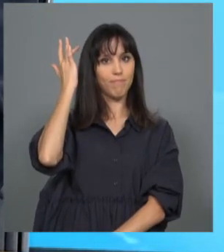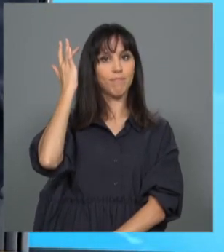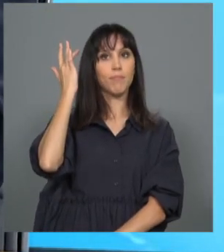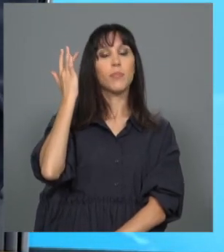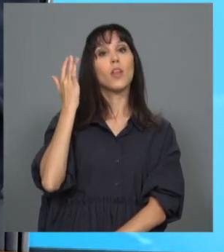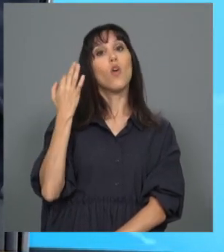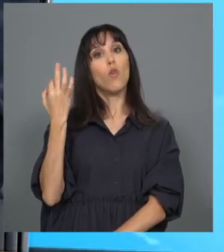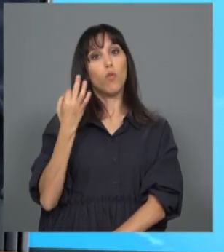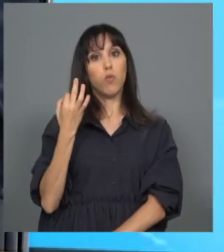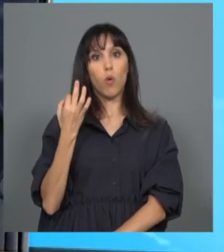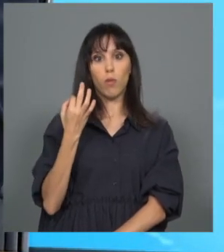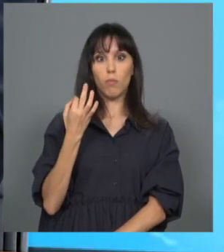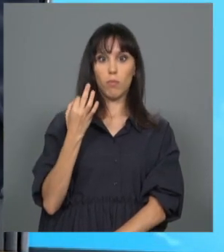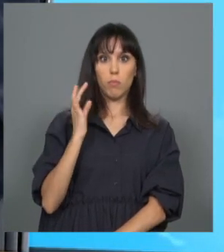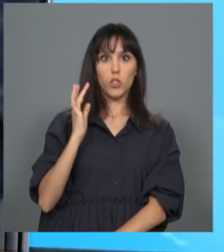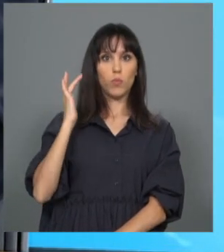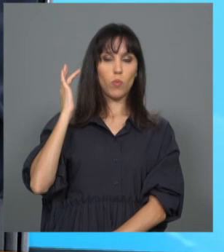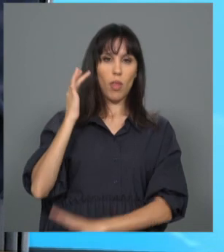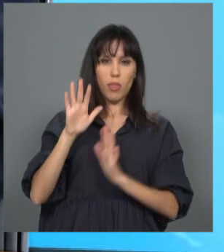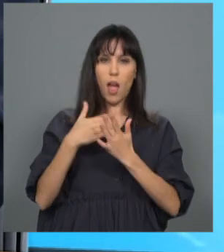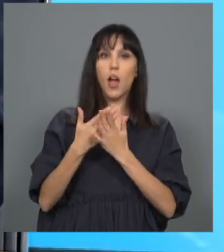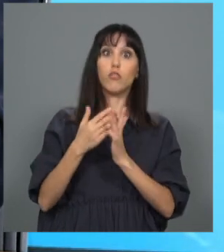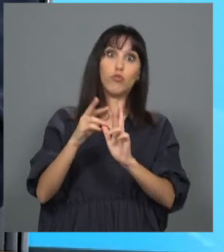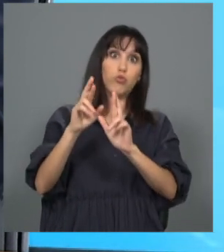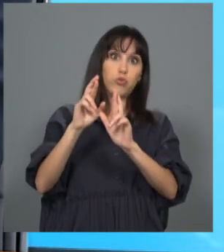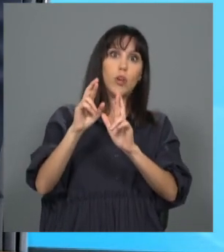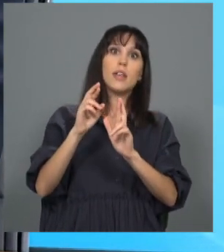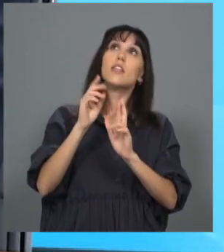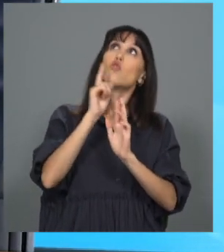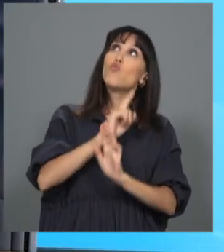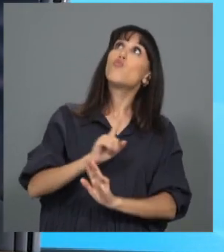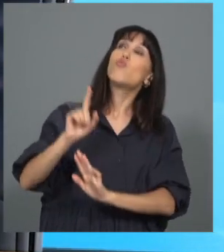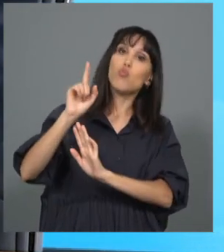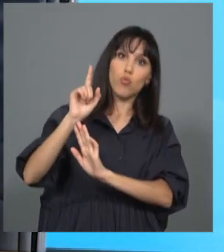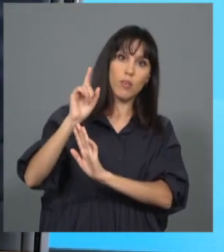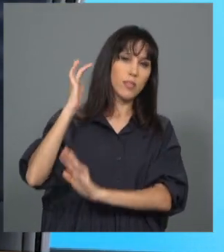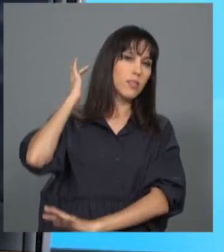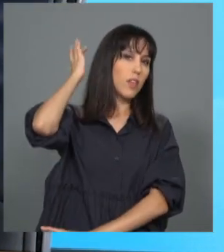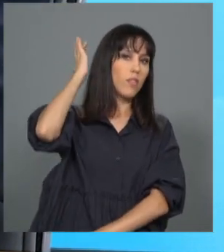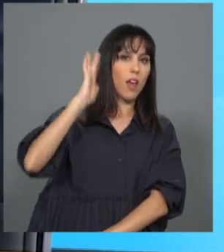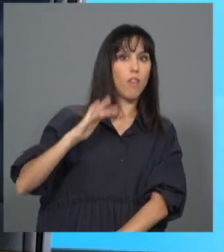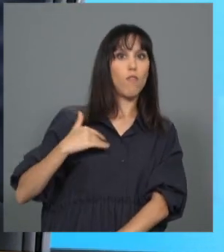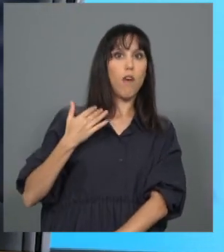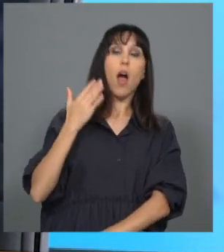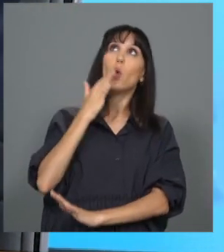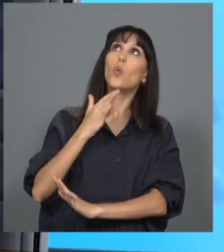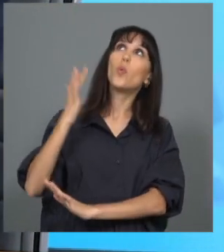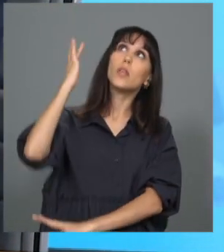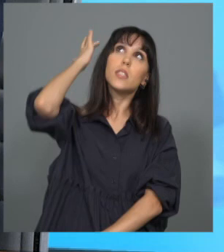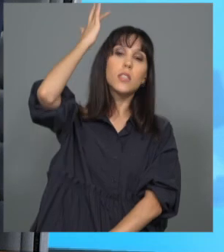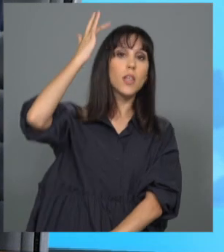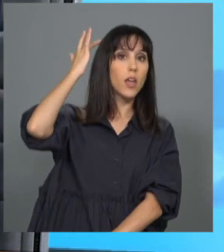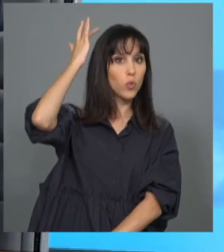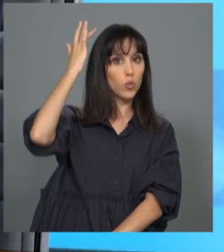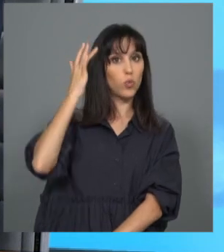este imperativo no conjuntivo, santificado seja. Que tu sejas proclamado santo, ou seja, que tu